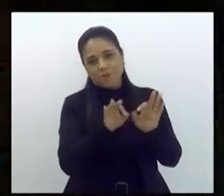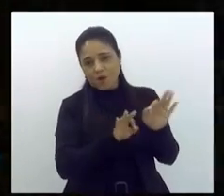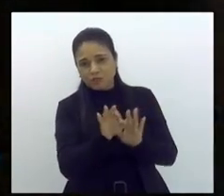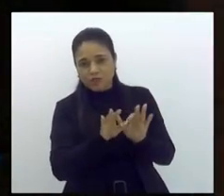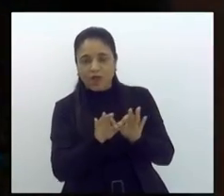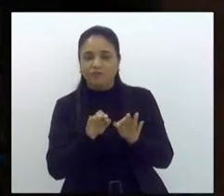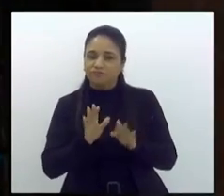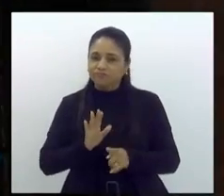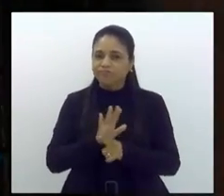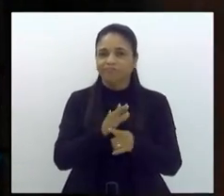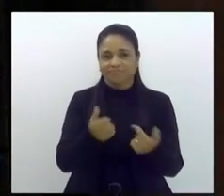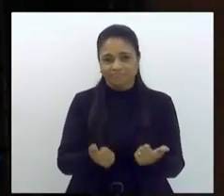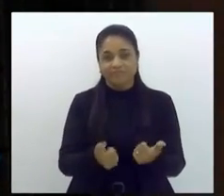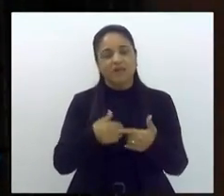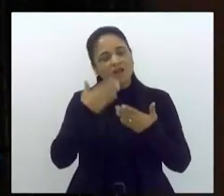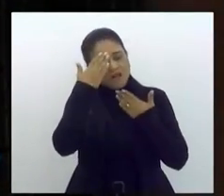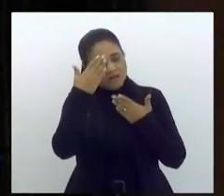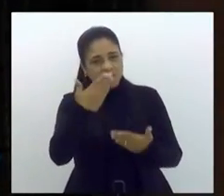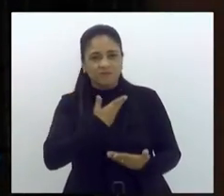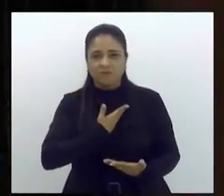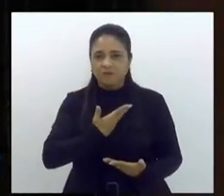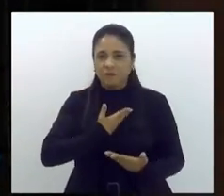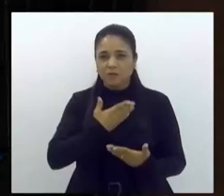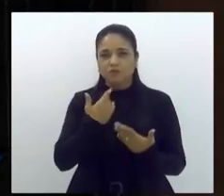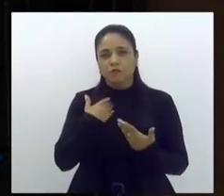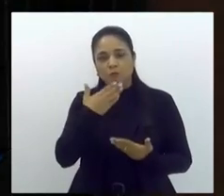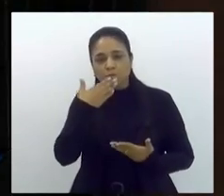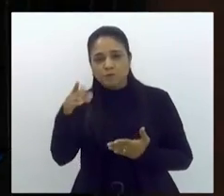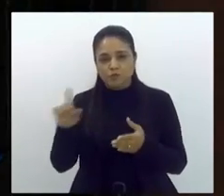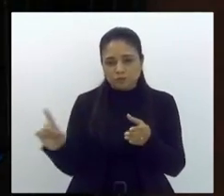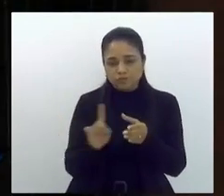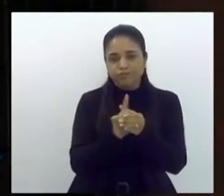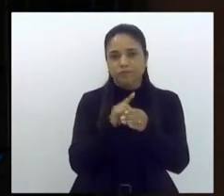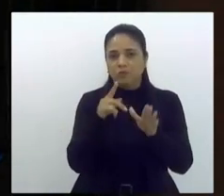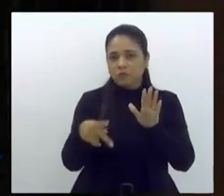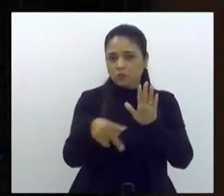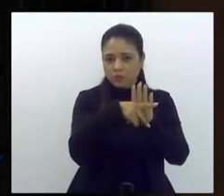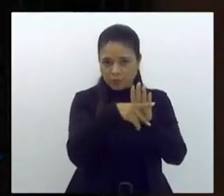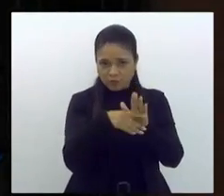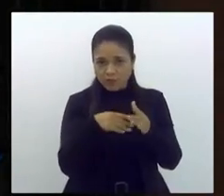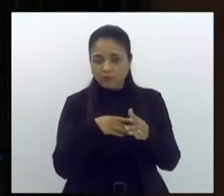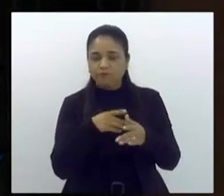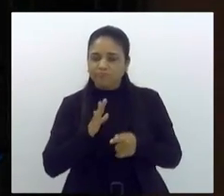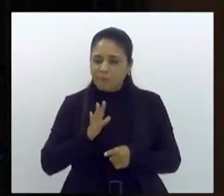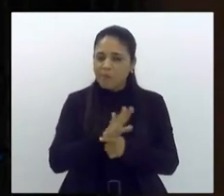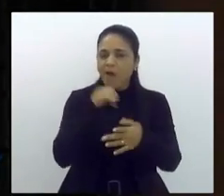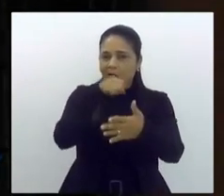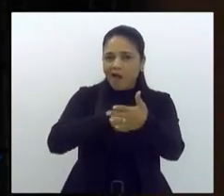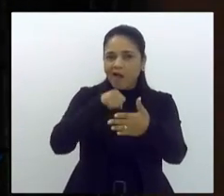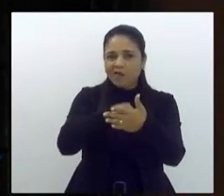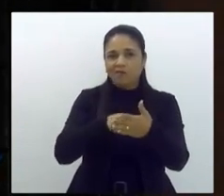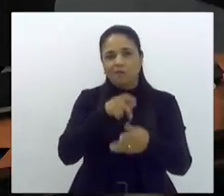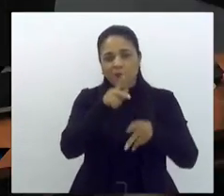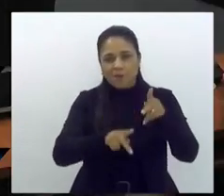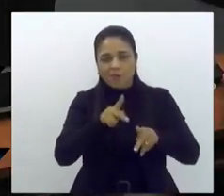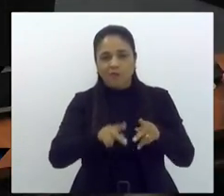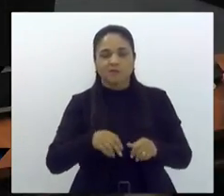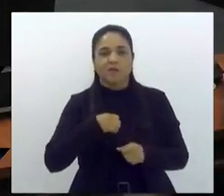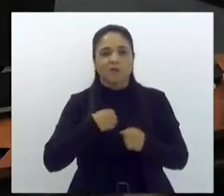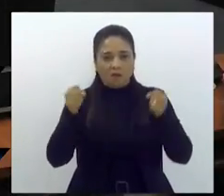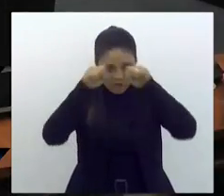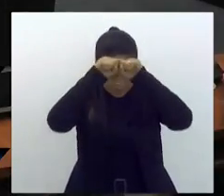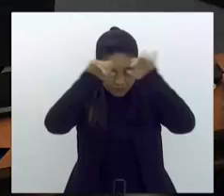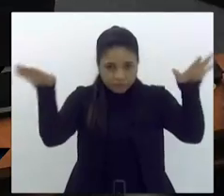agradecer também aos amigos que pediram a coutoria que estamos juntos nessa luta em favor desta população autista Muito obrigado obrigado